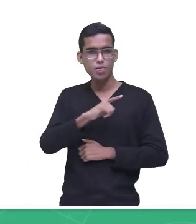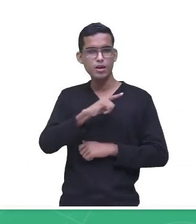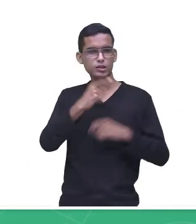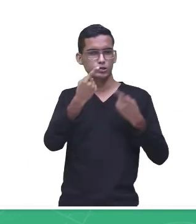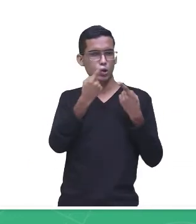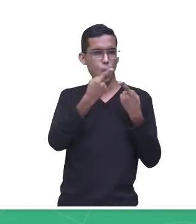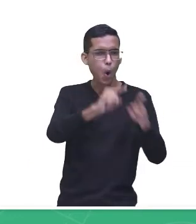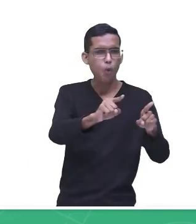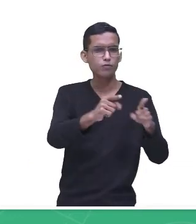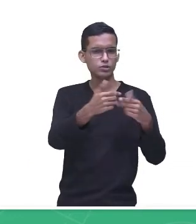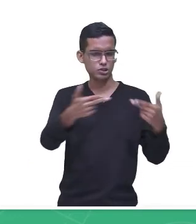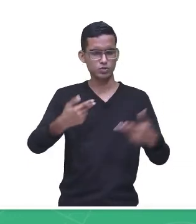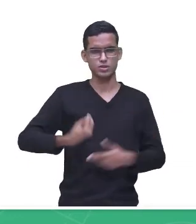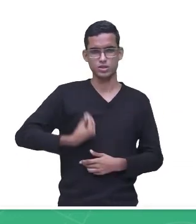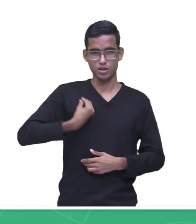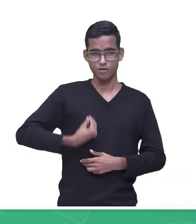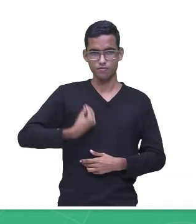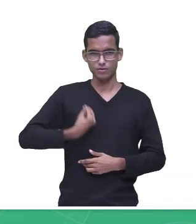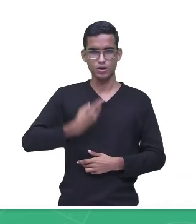e libertar-se